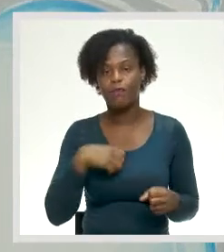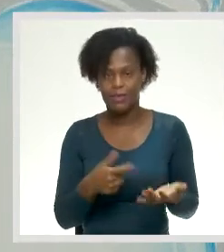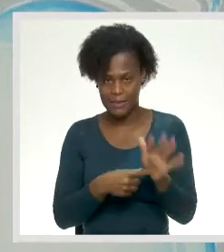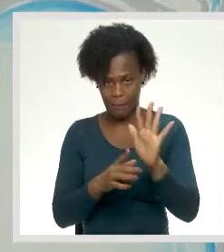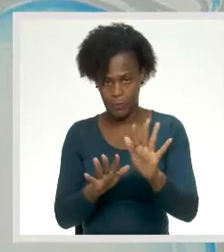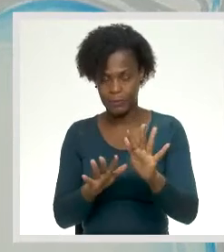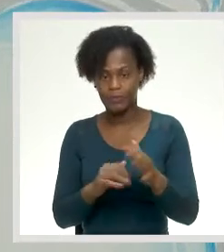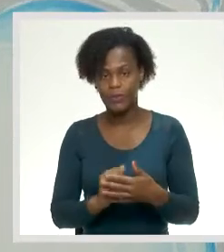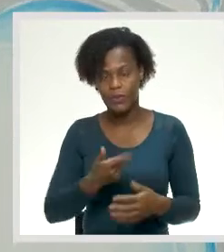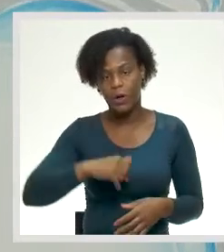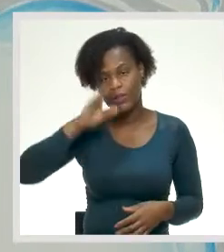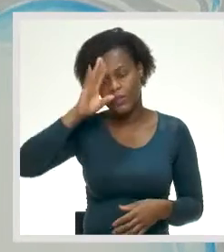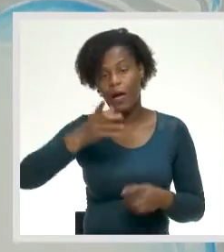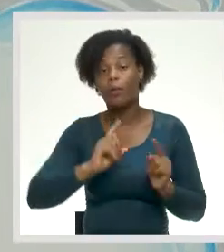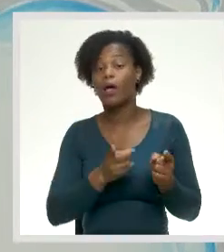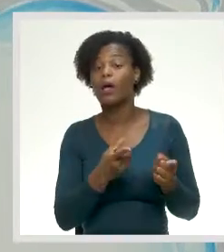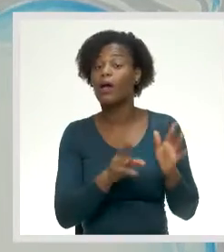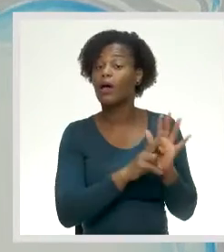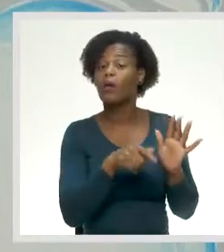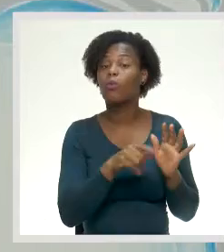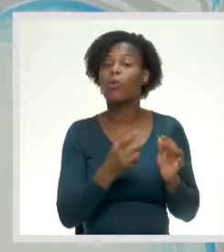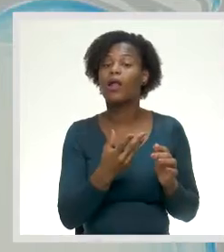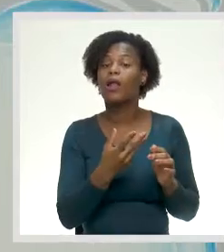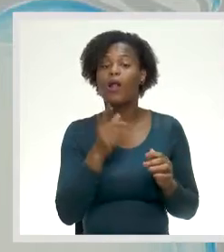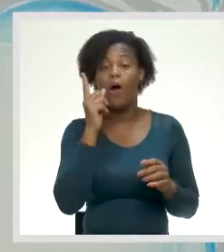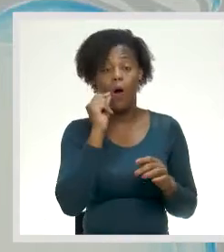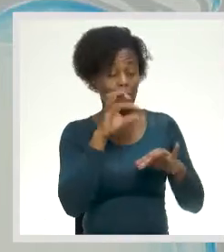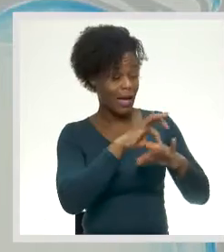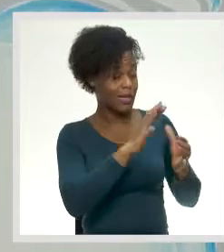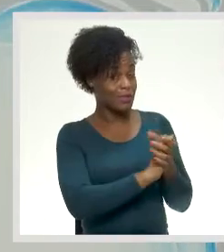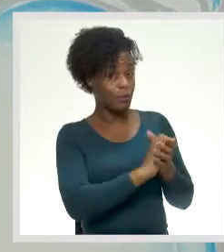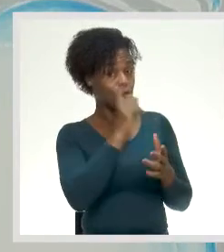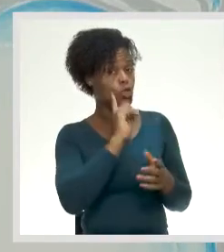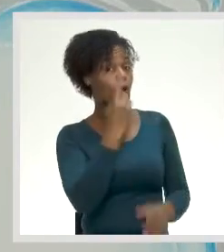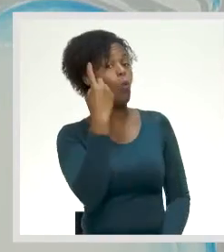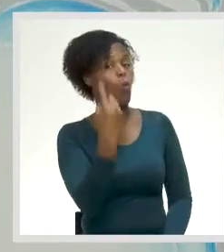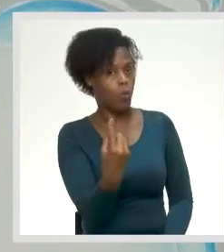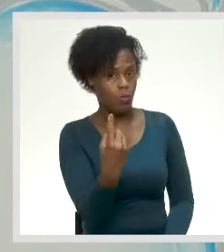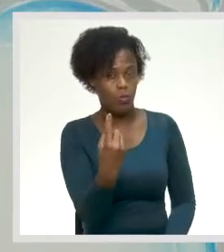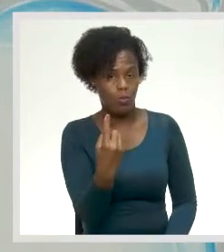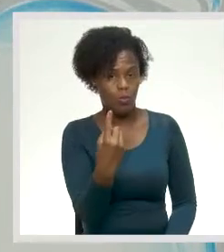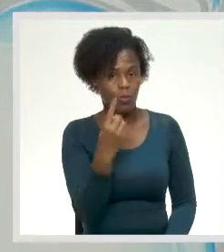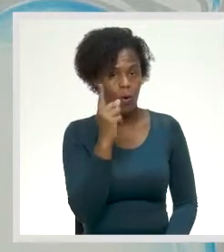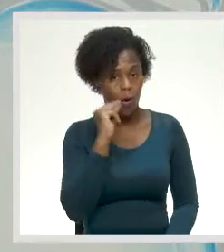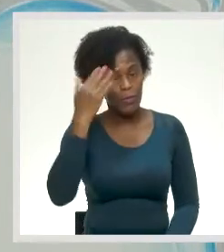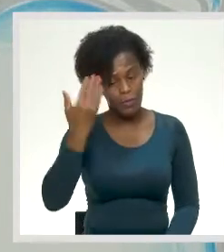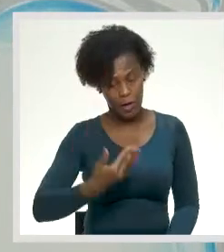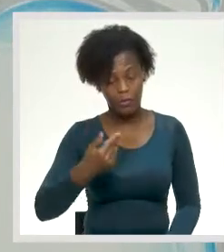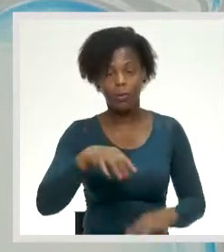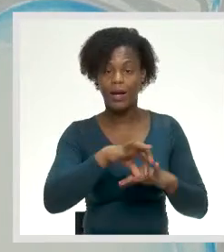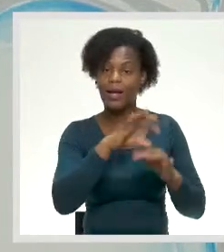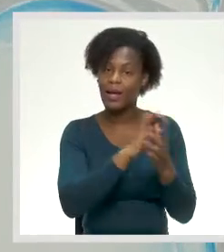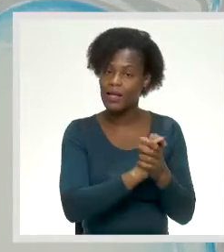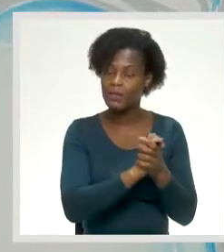aqui nós sabemos o que rege é a monogamia, ou seja, um homem tem o direito de